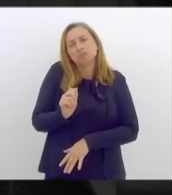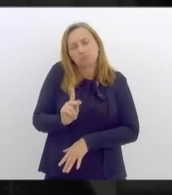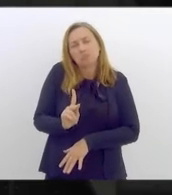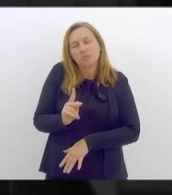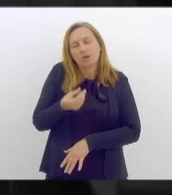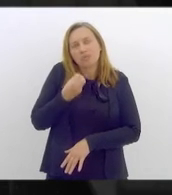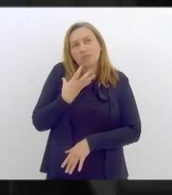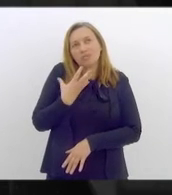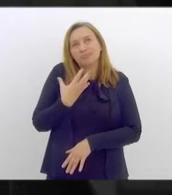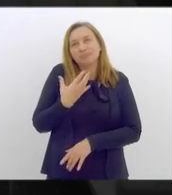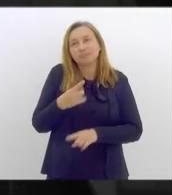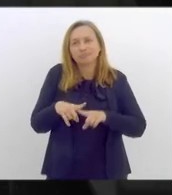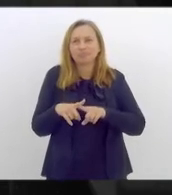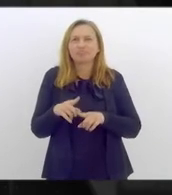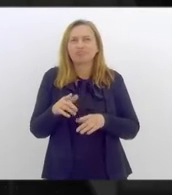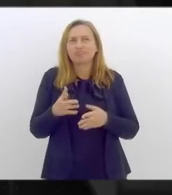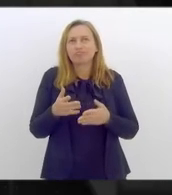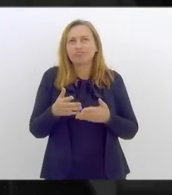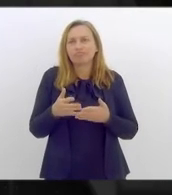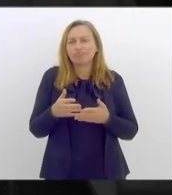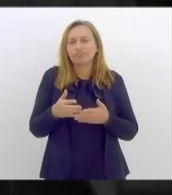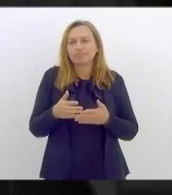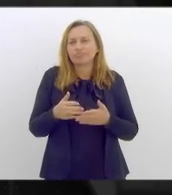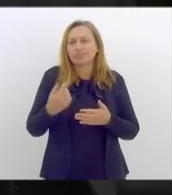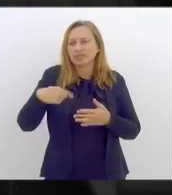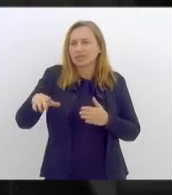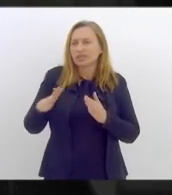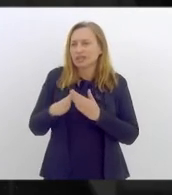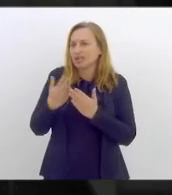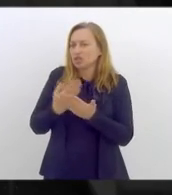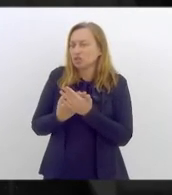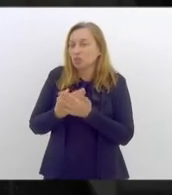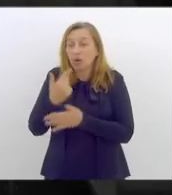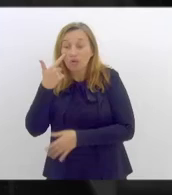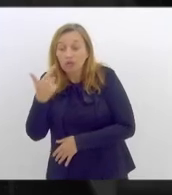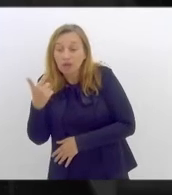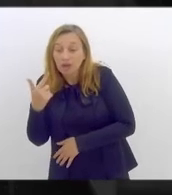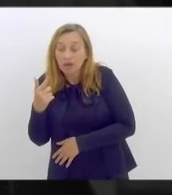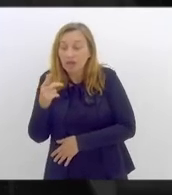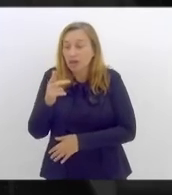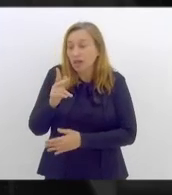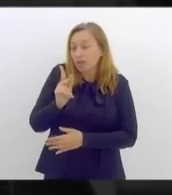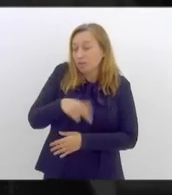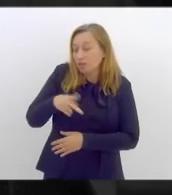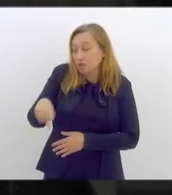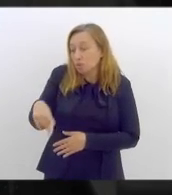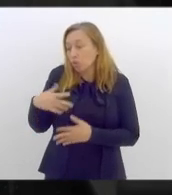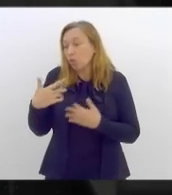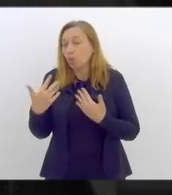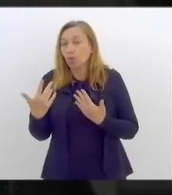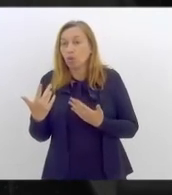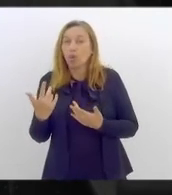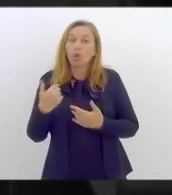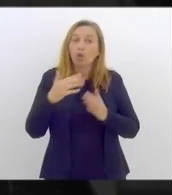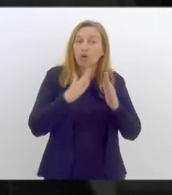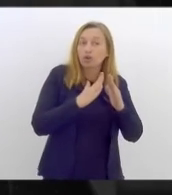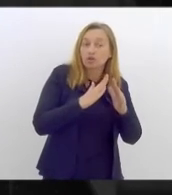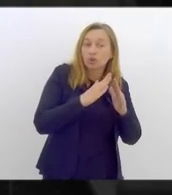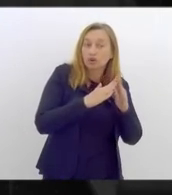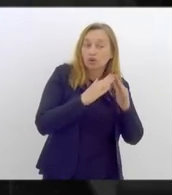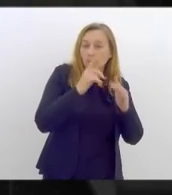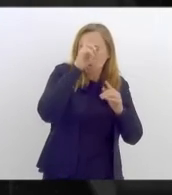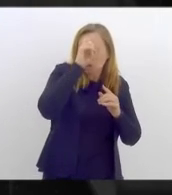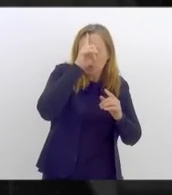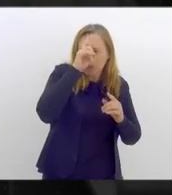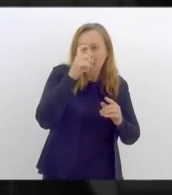uma atividade bacana assim como seria no caso da escola e minha professora onde eu trabalho os seus pais ou mães professores e professores e é um hospital onde trabalham